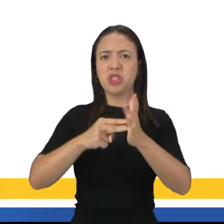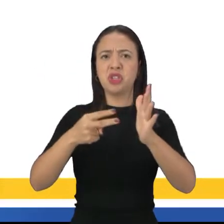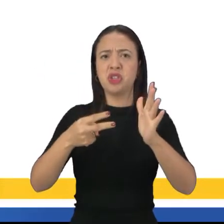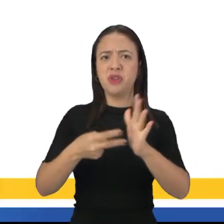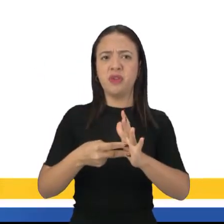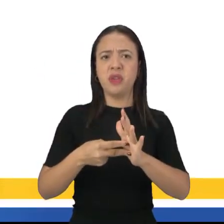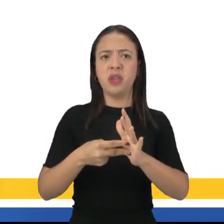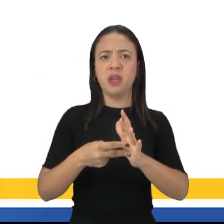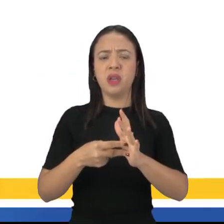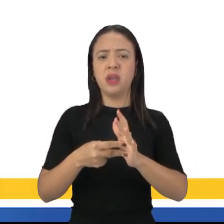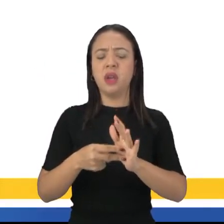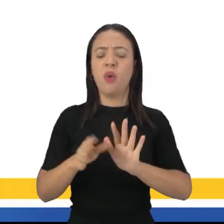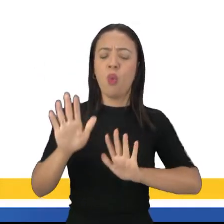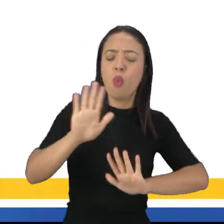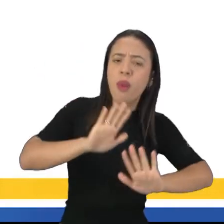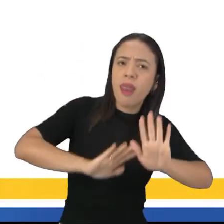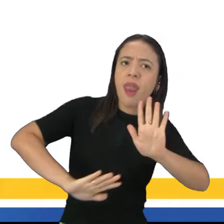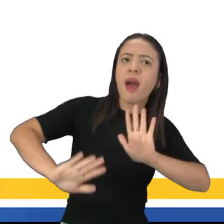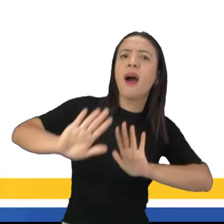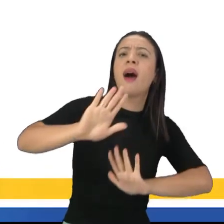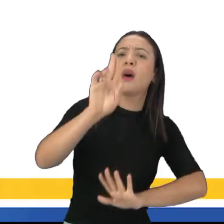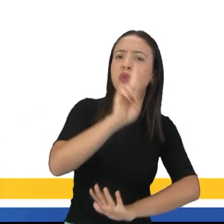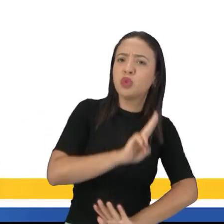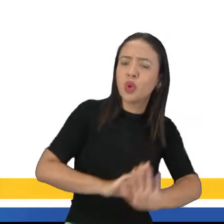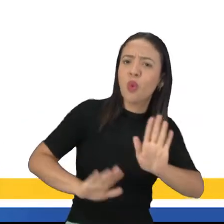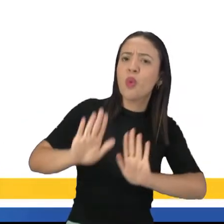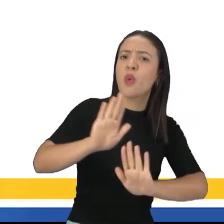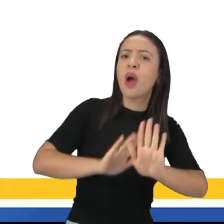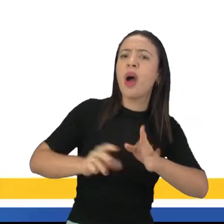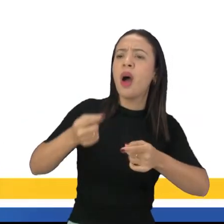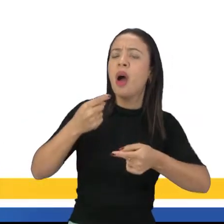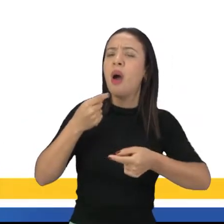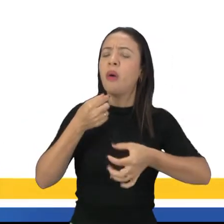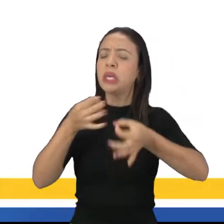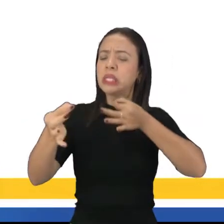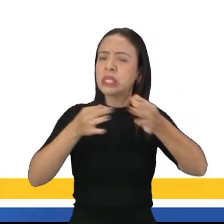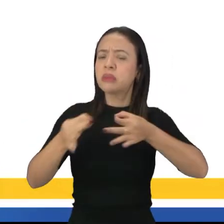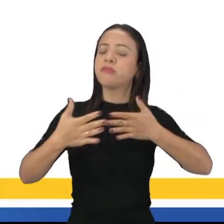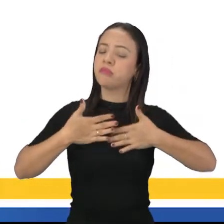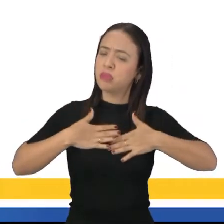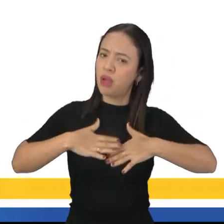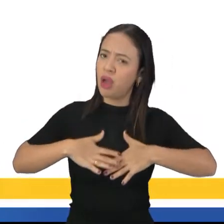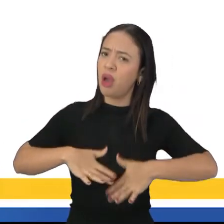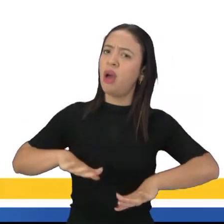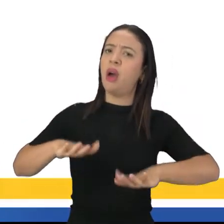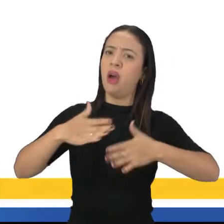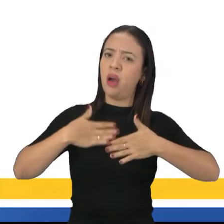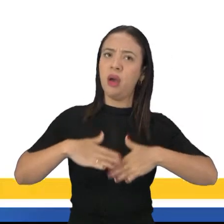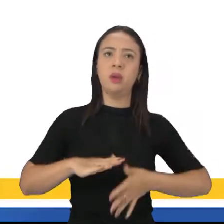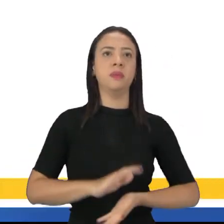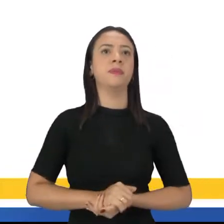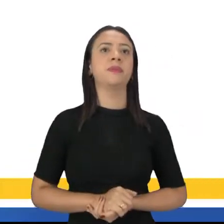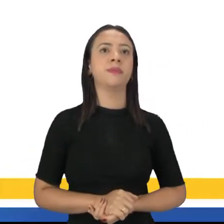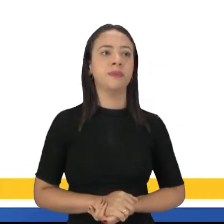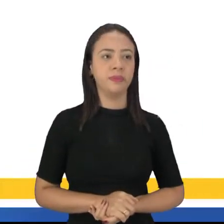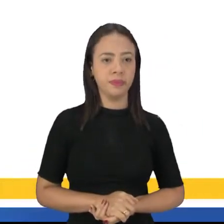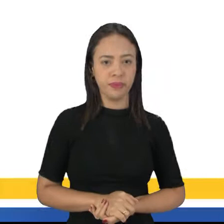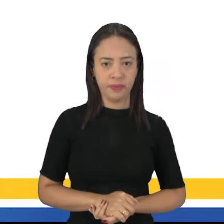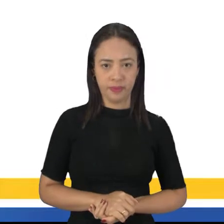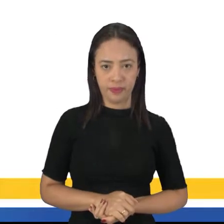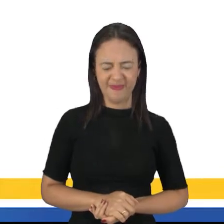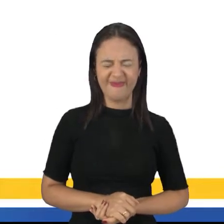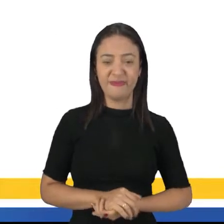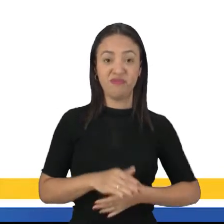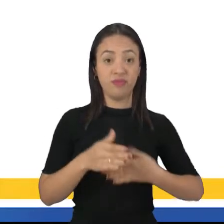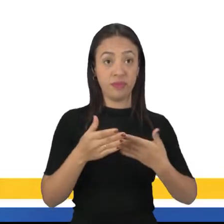com reserva? Com precaução. É uma crítica bem ponderada, amenizada, certo?